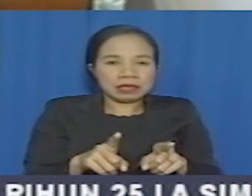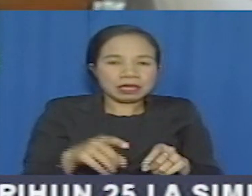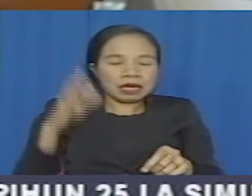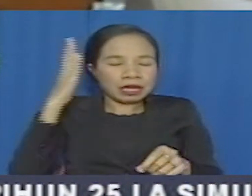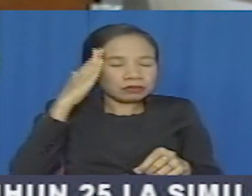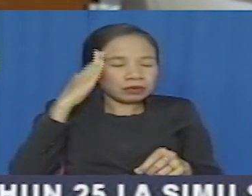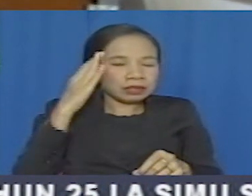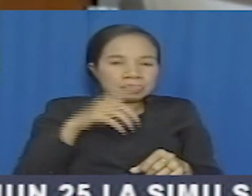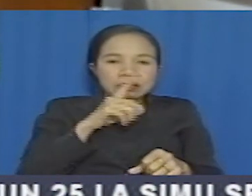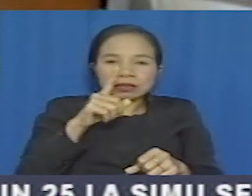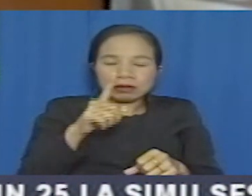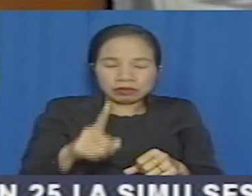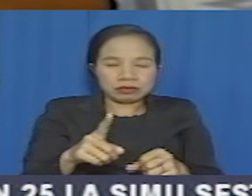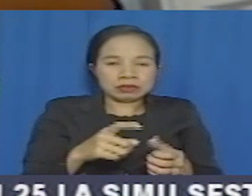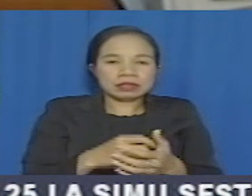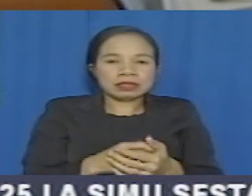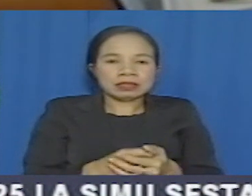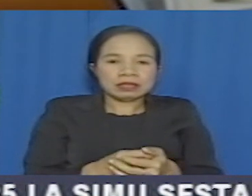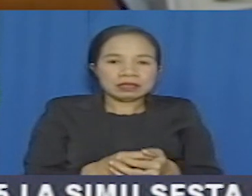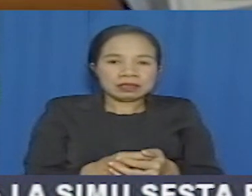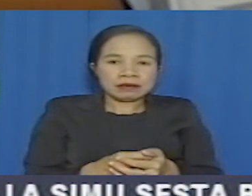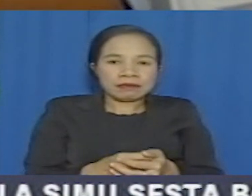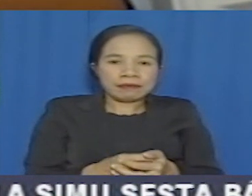confirma lolos kata nia